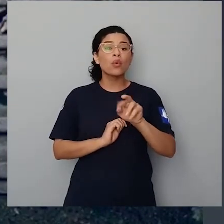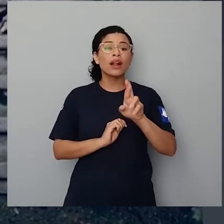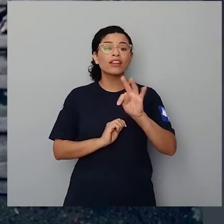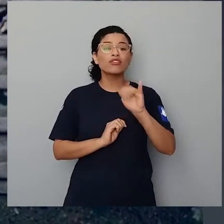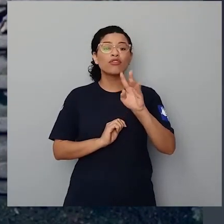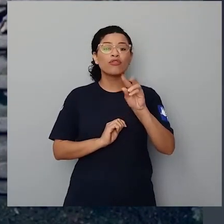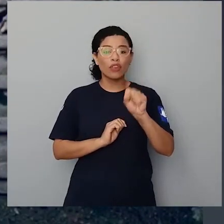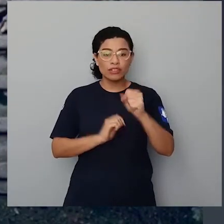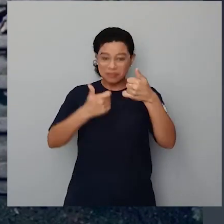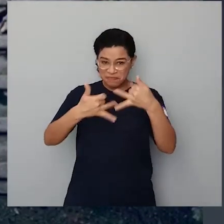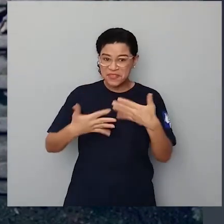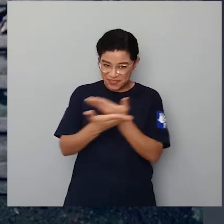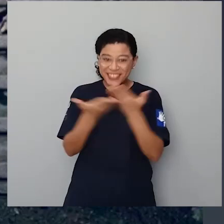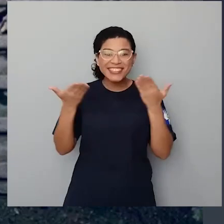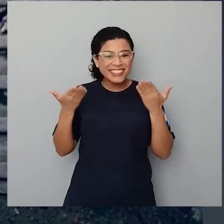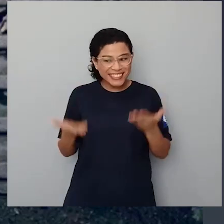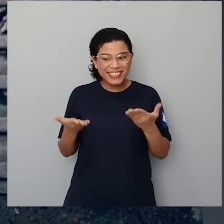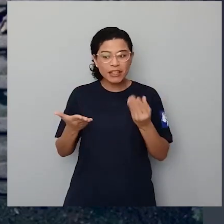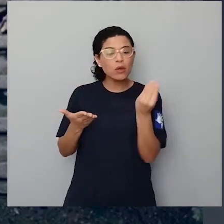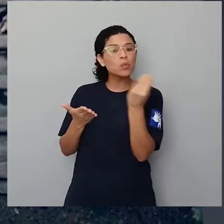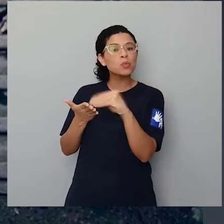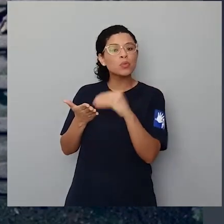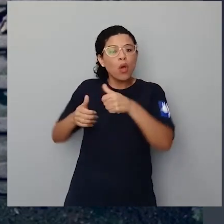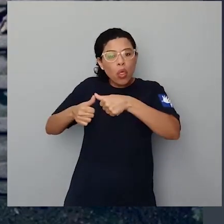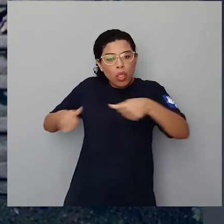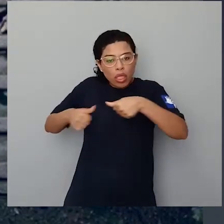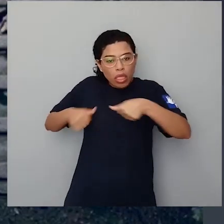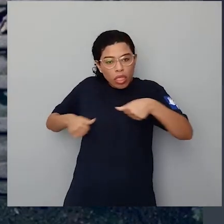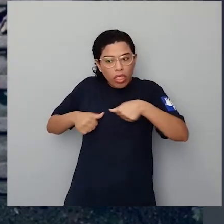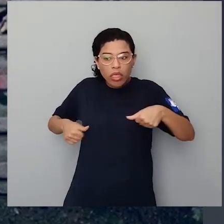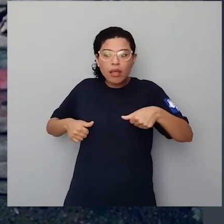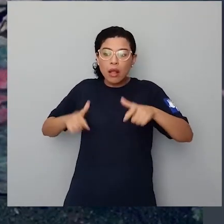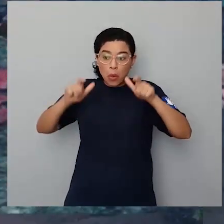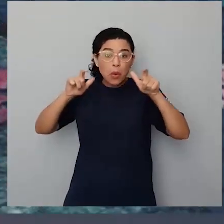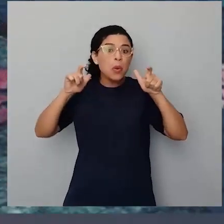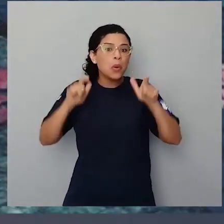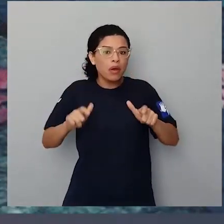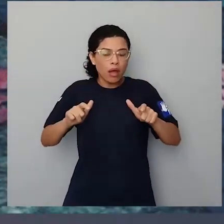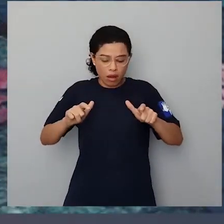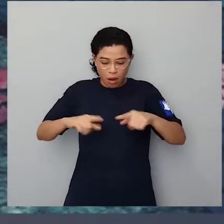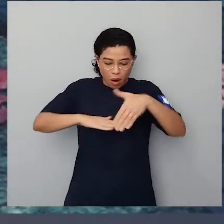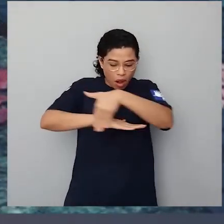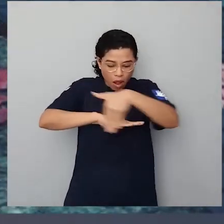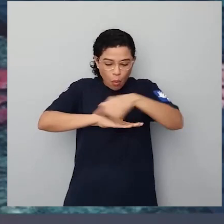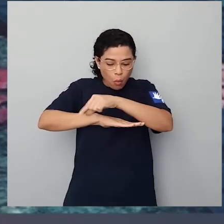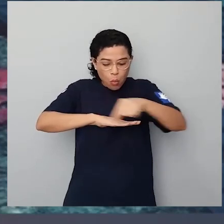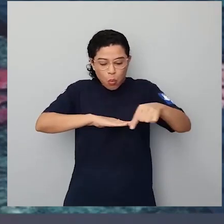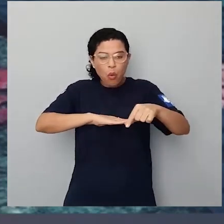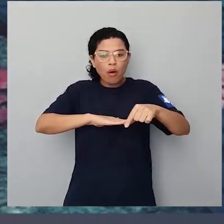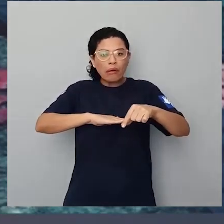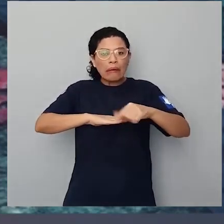curativos urbanos que eu comentei com vocês, colocando curativos em calçadas com